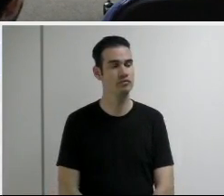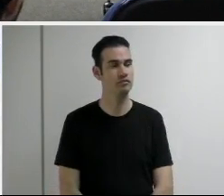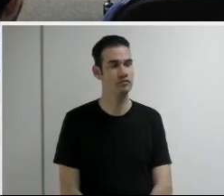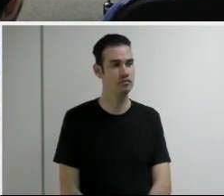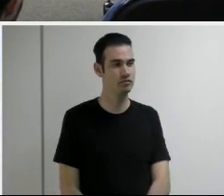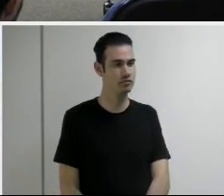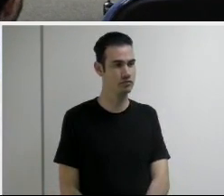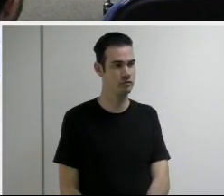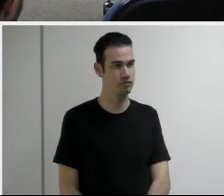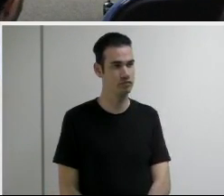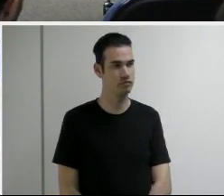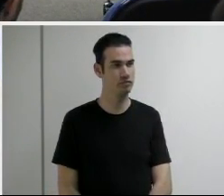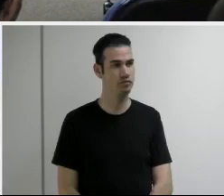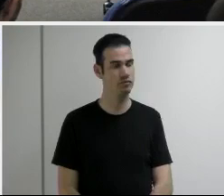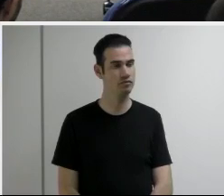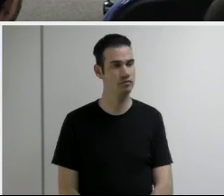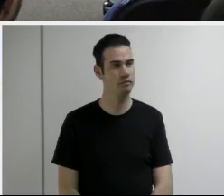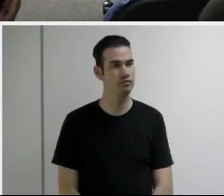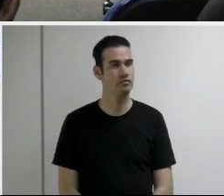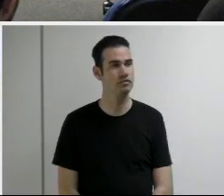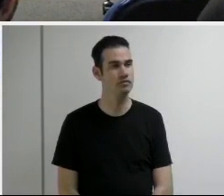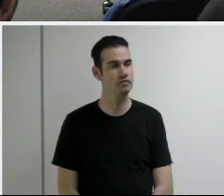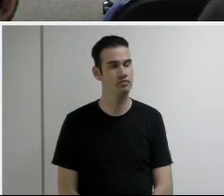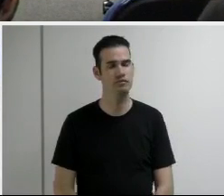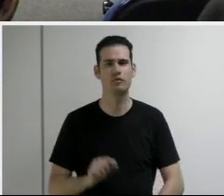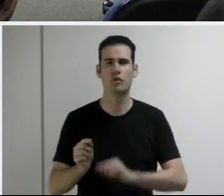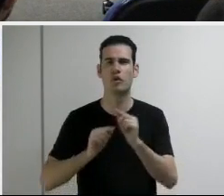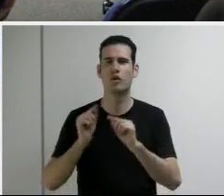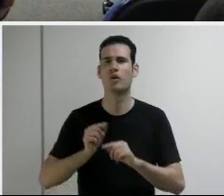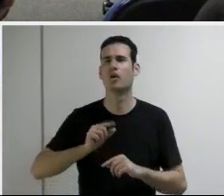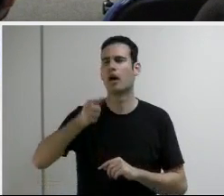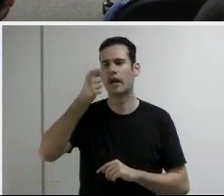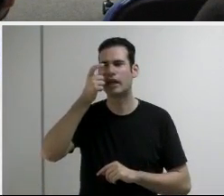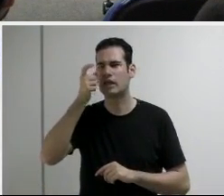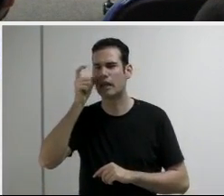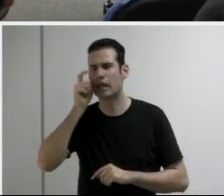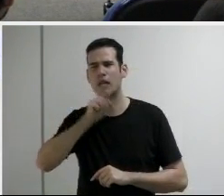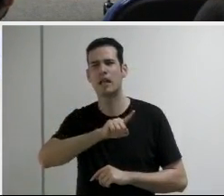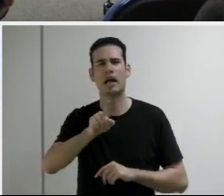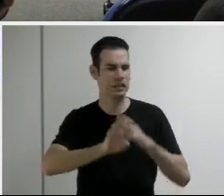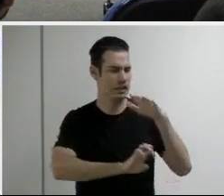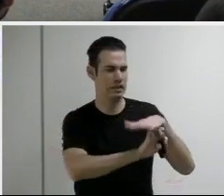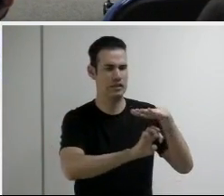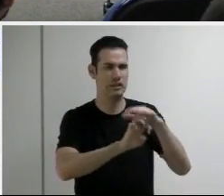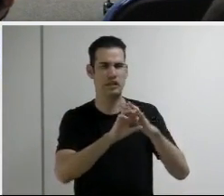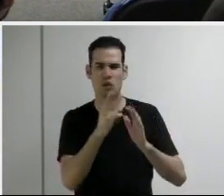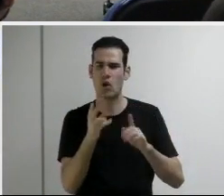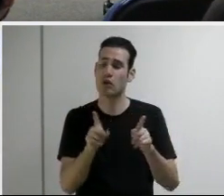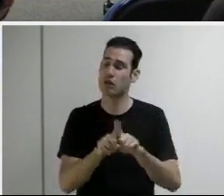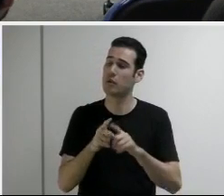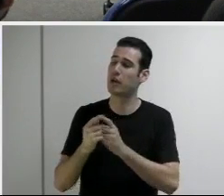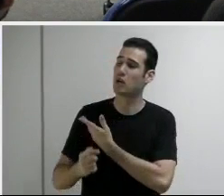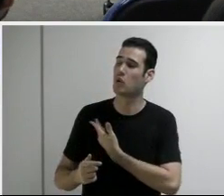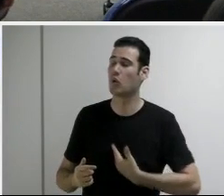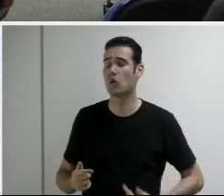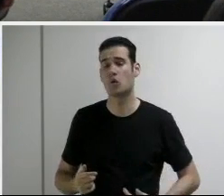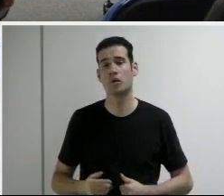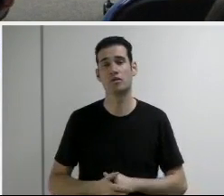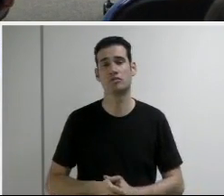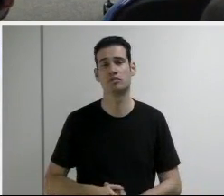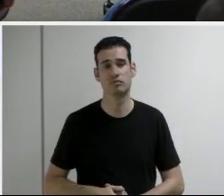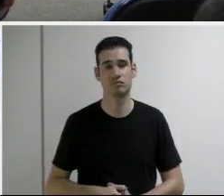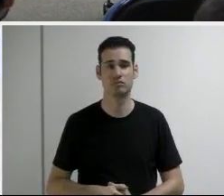Ele detalhou mais o que seria o legítimo interesse das empresas ou do poder público, né? O tratamento do legítimo interesse